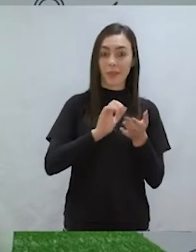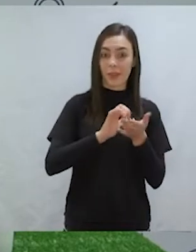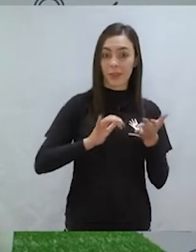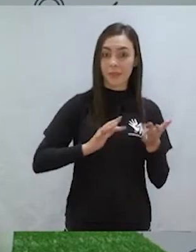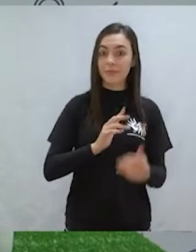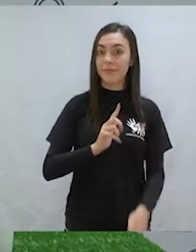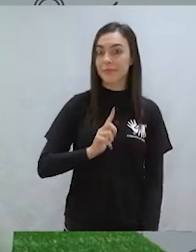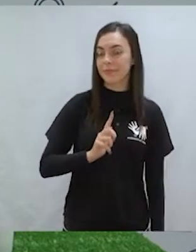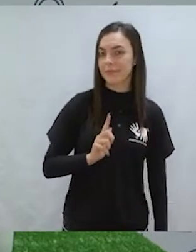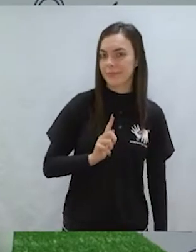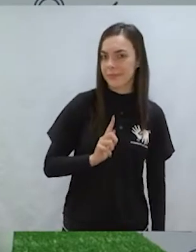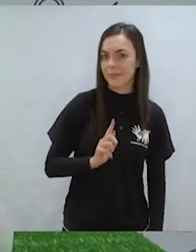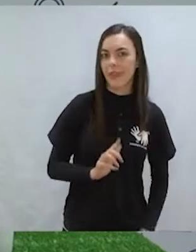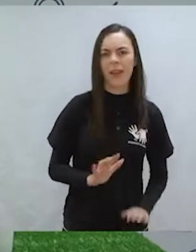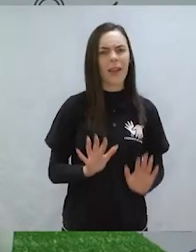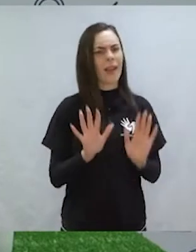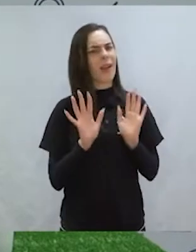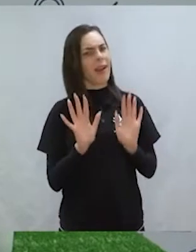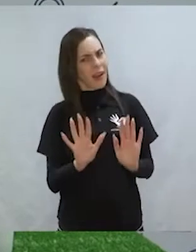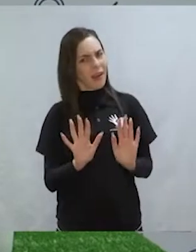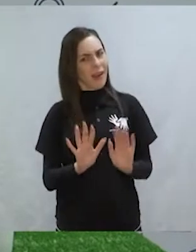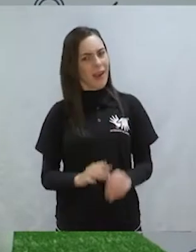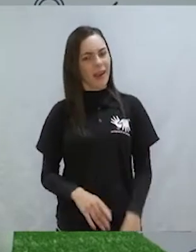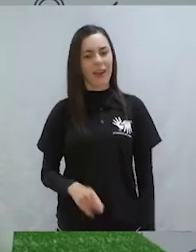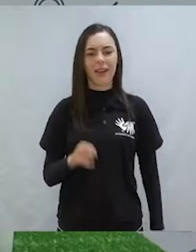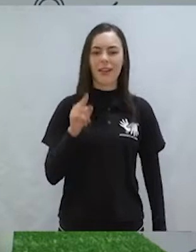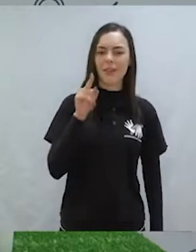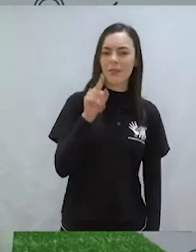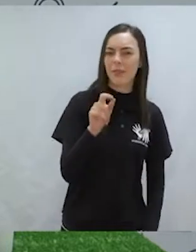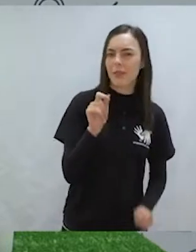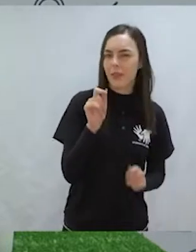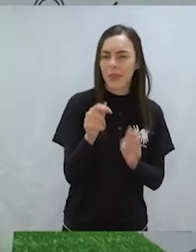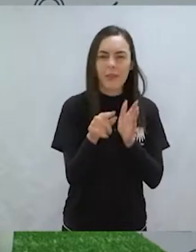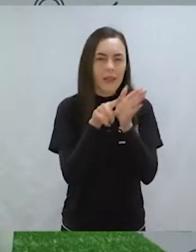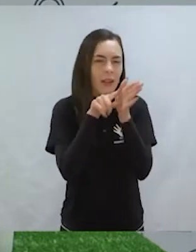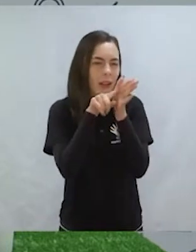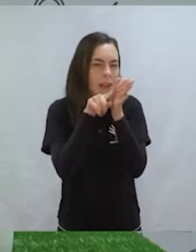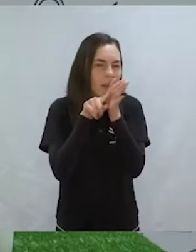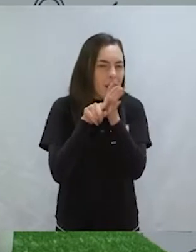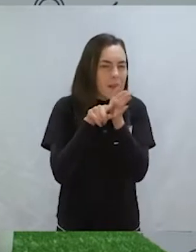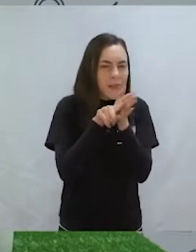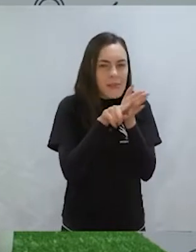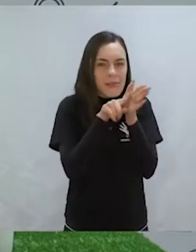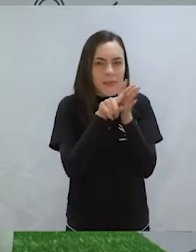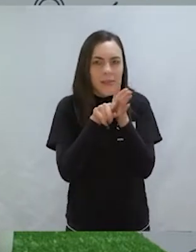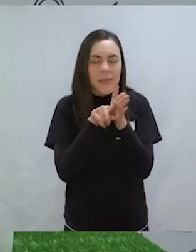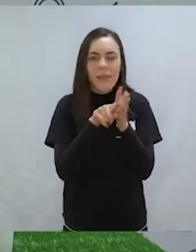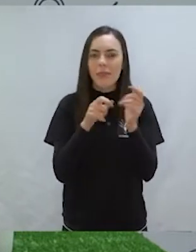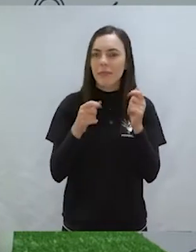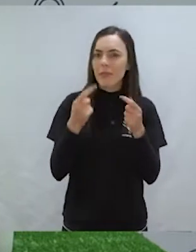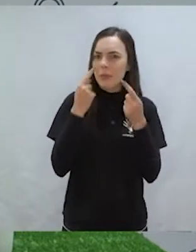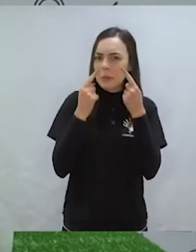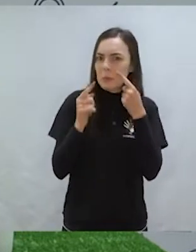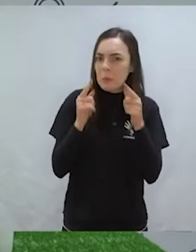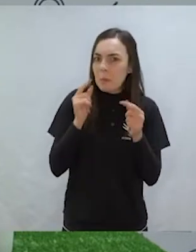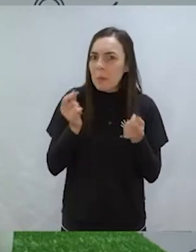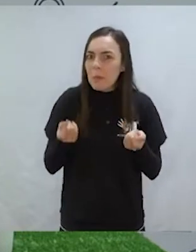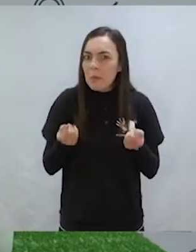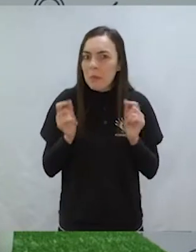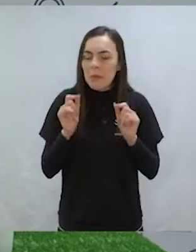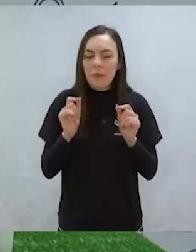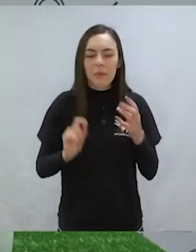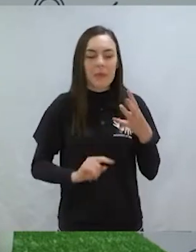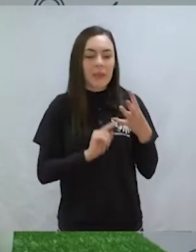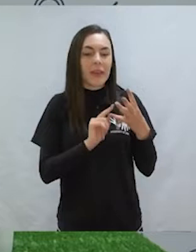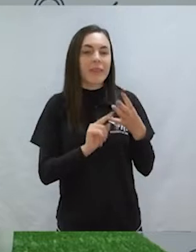Aí, aí você é o investigador. Ai, ai, ai, temos que descobrir o que que é. E